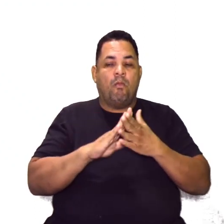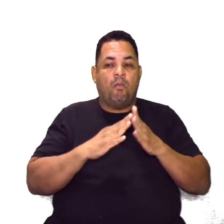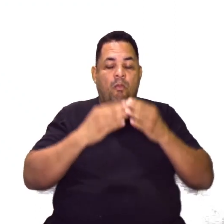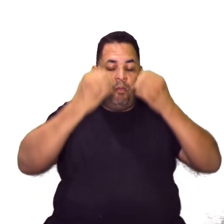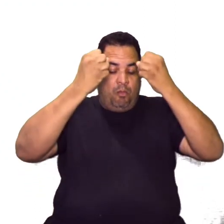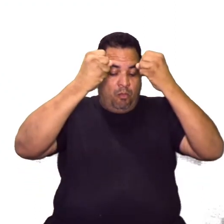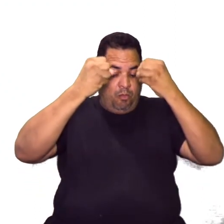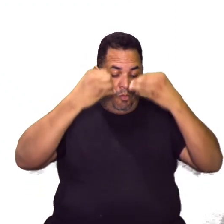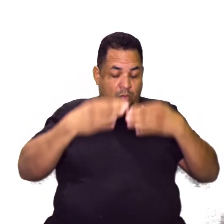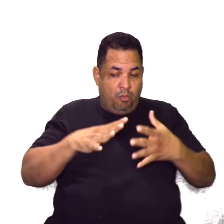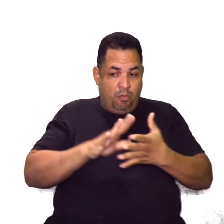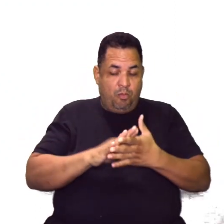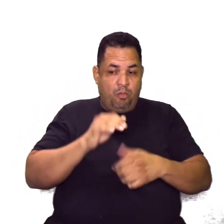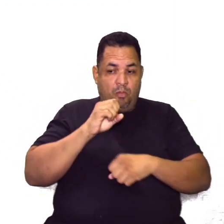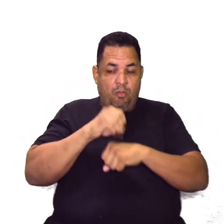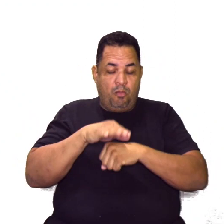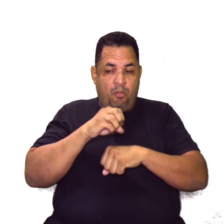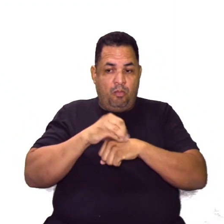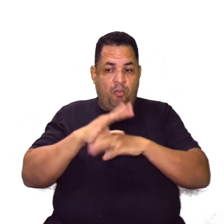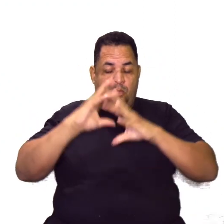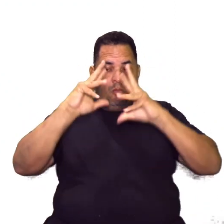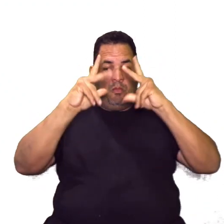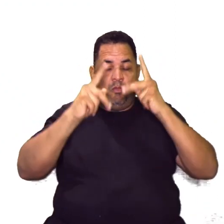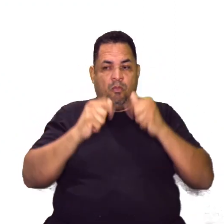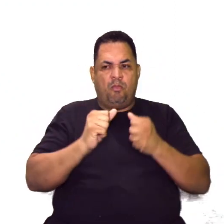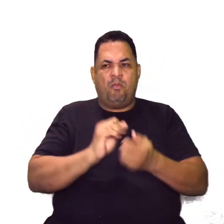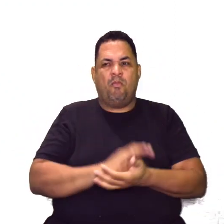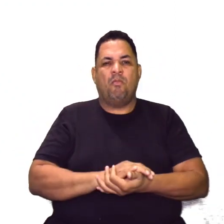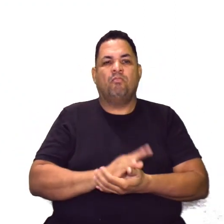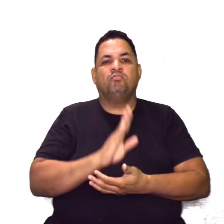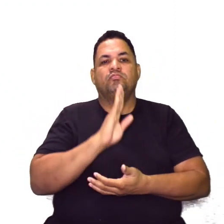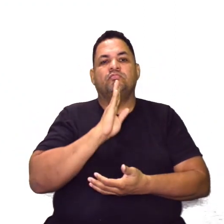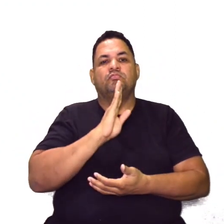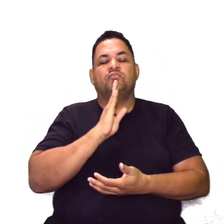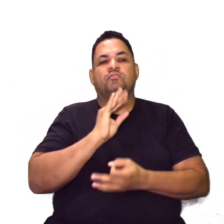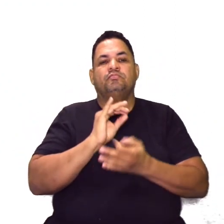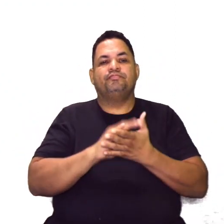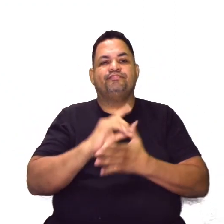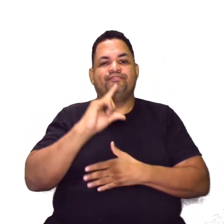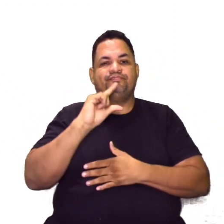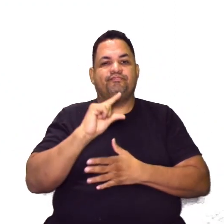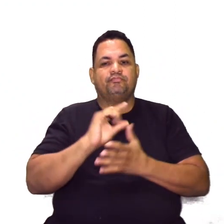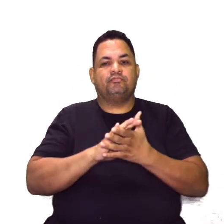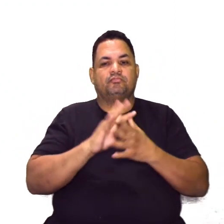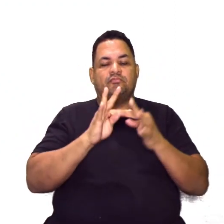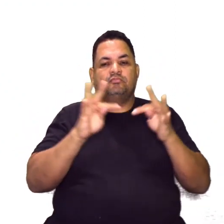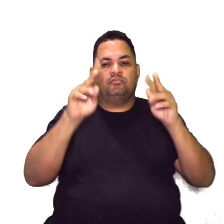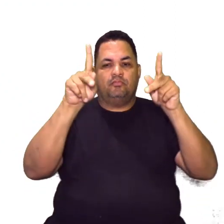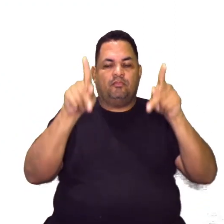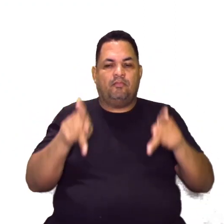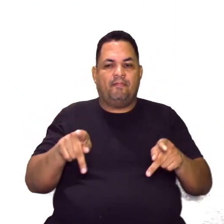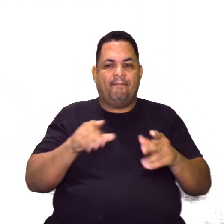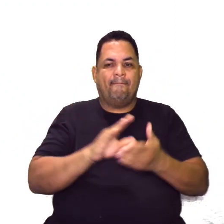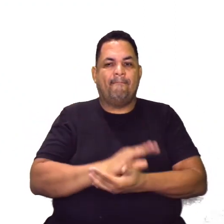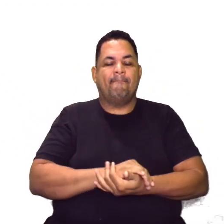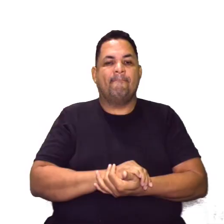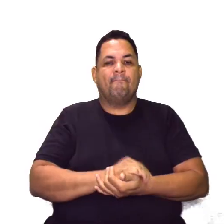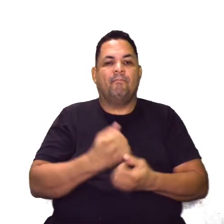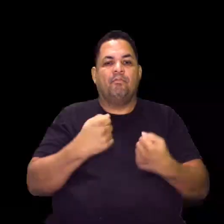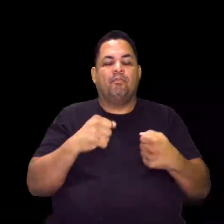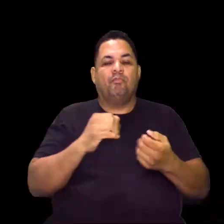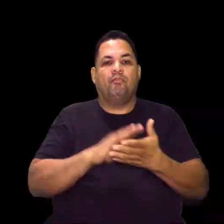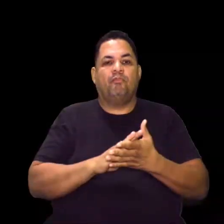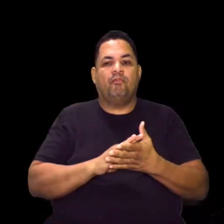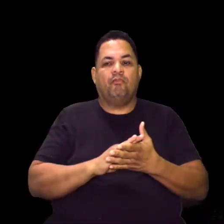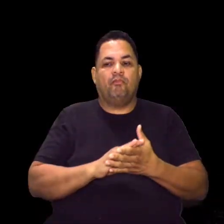deu todas as dicas para que, conhecendo um pouco sobre a tabela periódica,